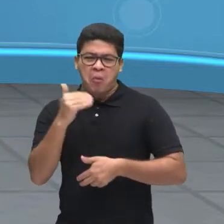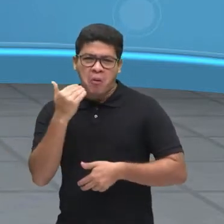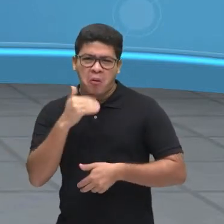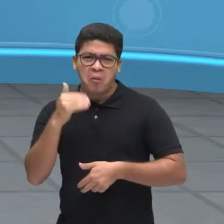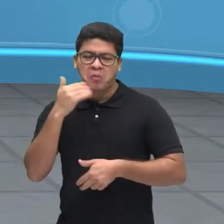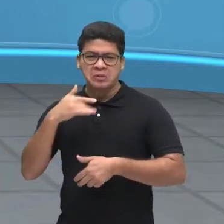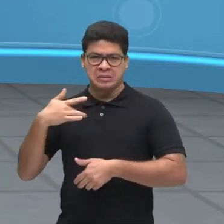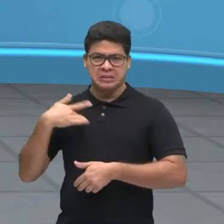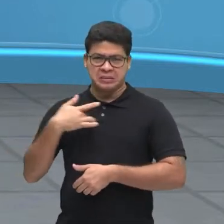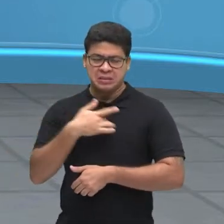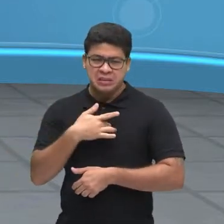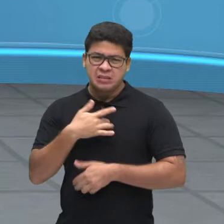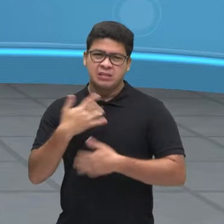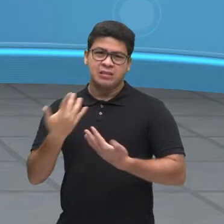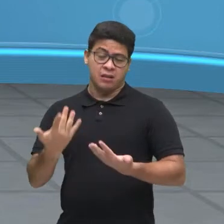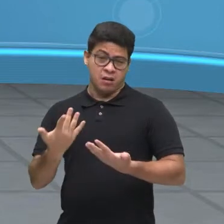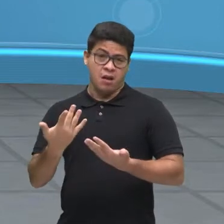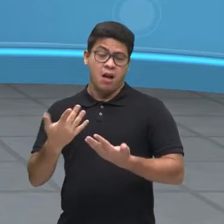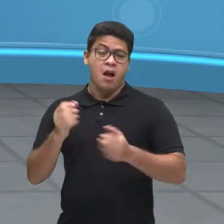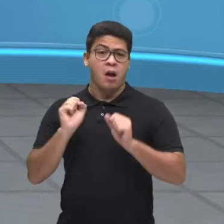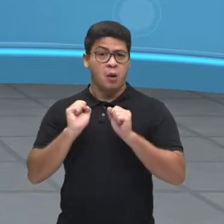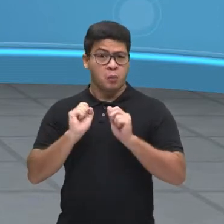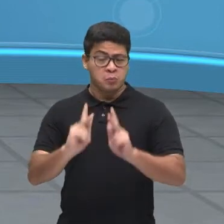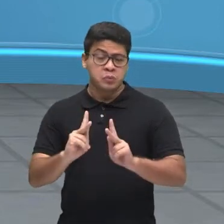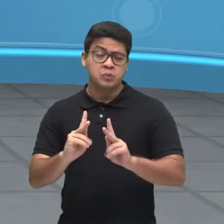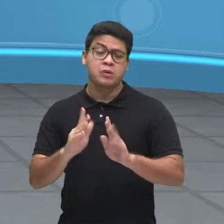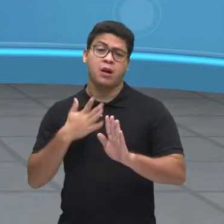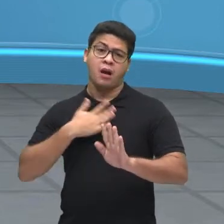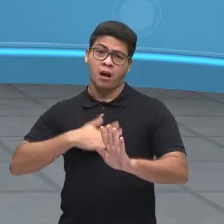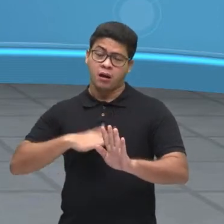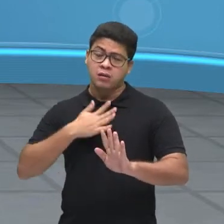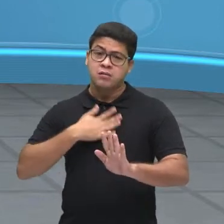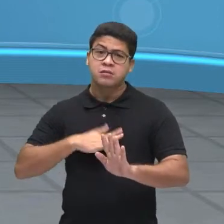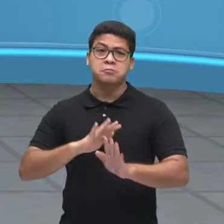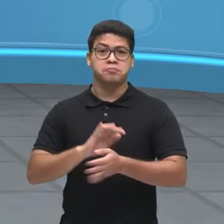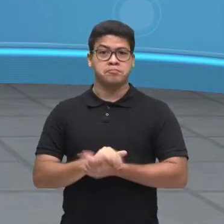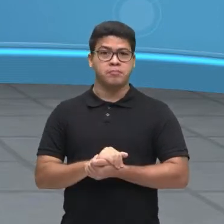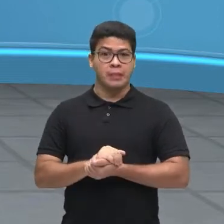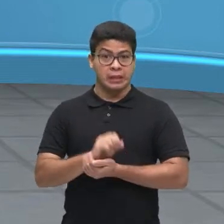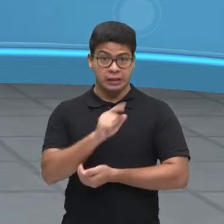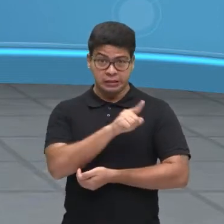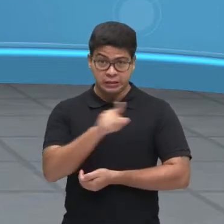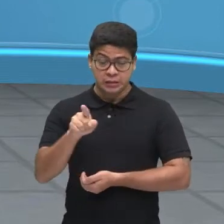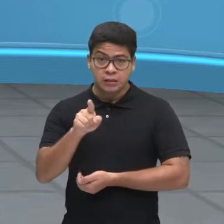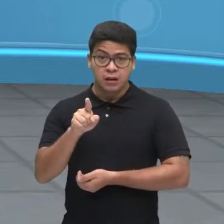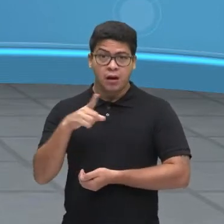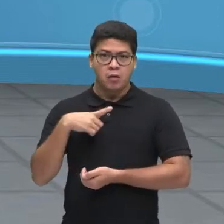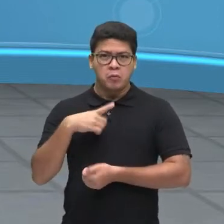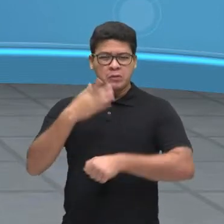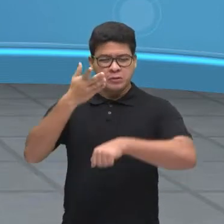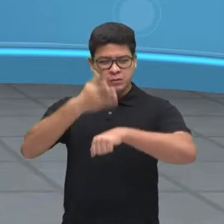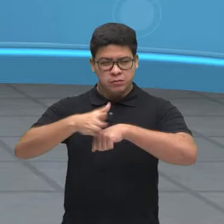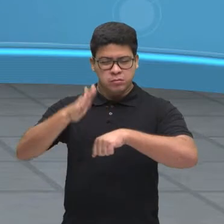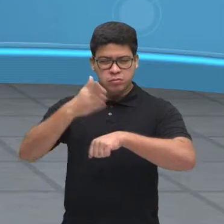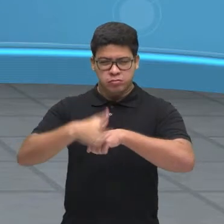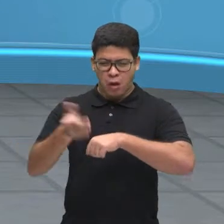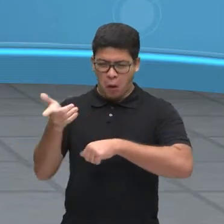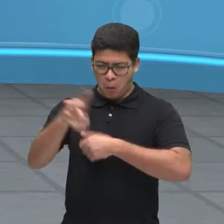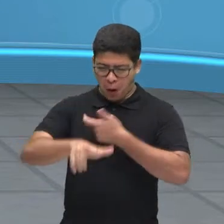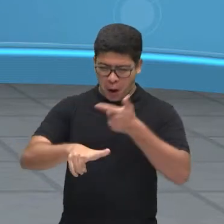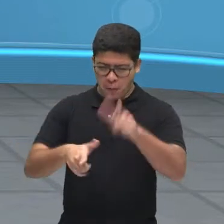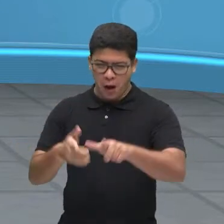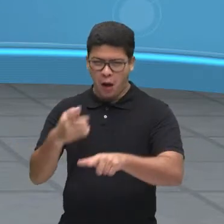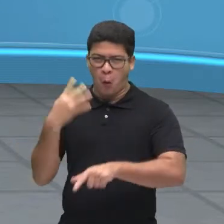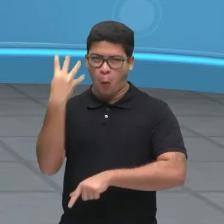para título, né, de atividade física, é muito boa, porque aí você não vai ter aquele treinamento de 3, 4, 5